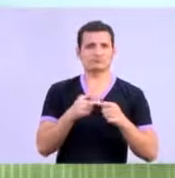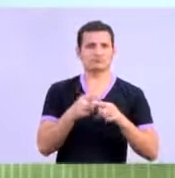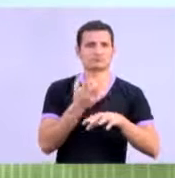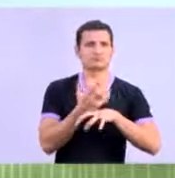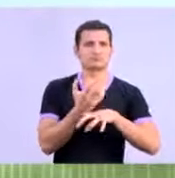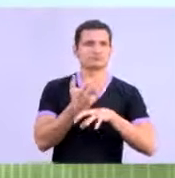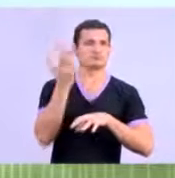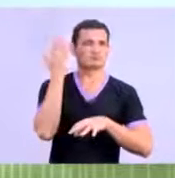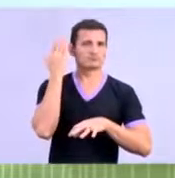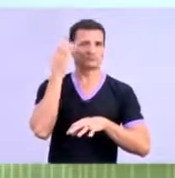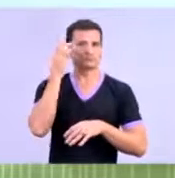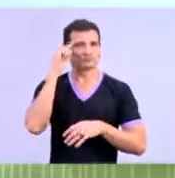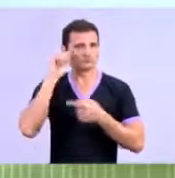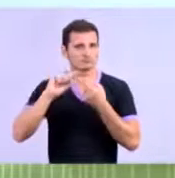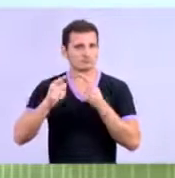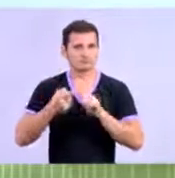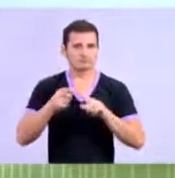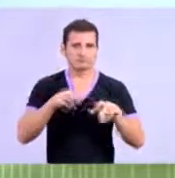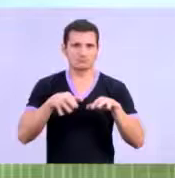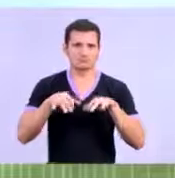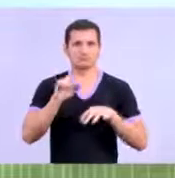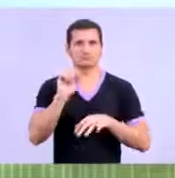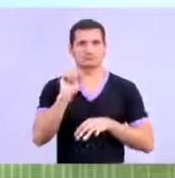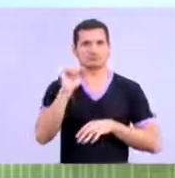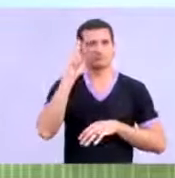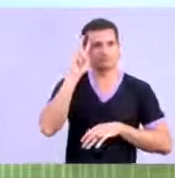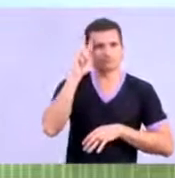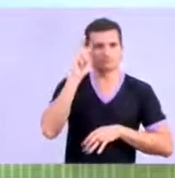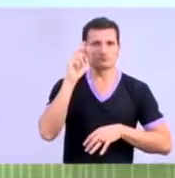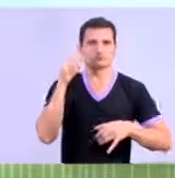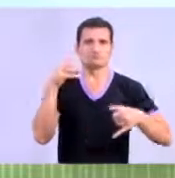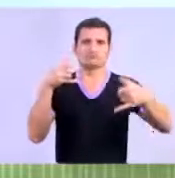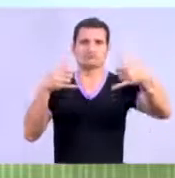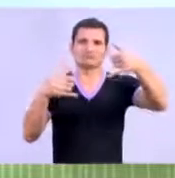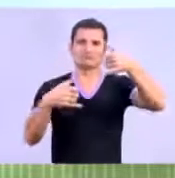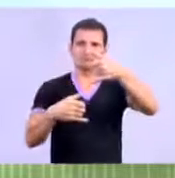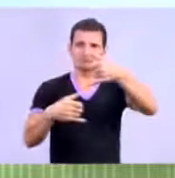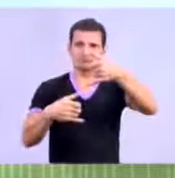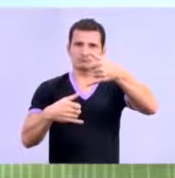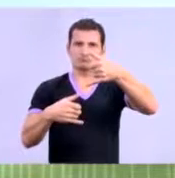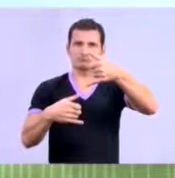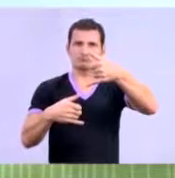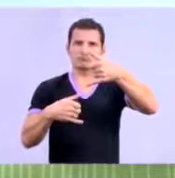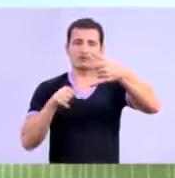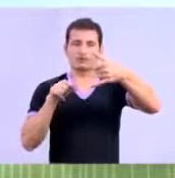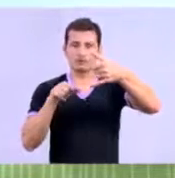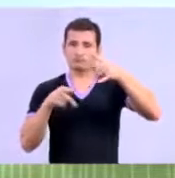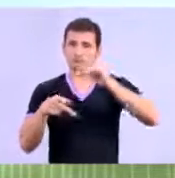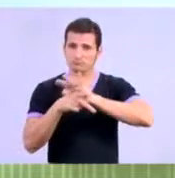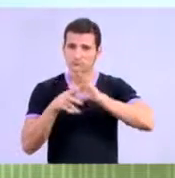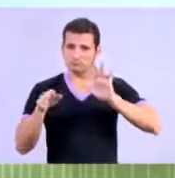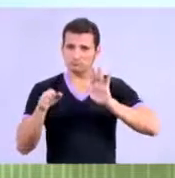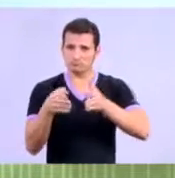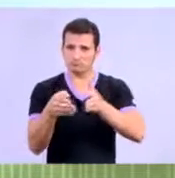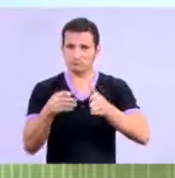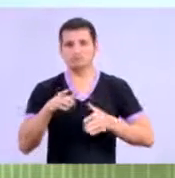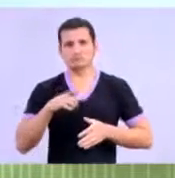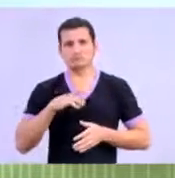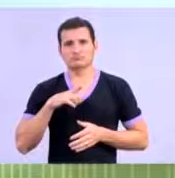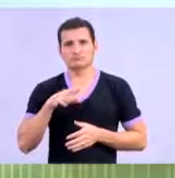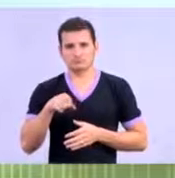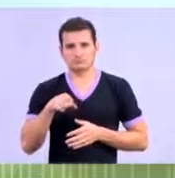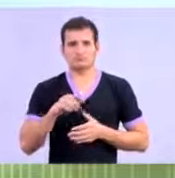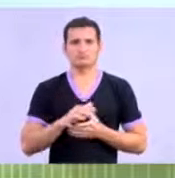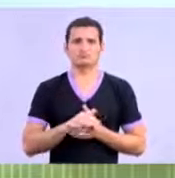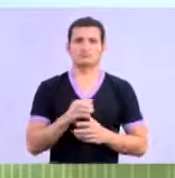são subprogramas. São pequenas partes de código que fazem parte de um programa maior que executa uma ação específica. Né? Então, na